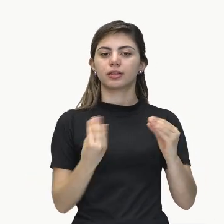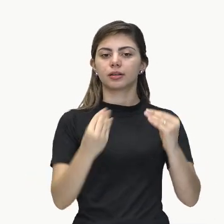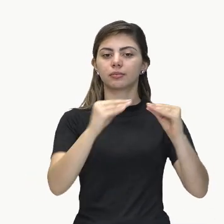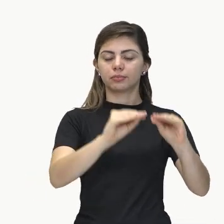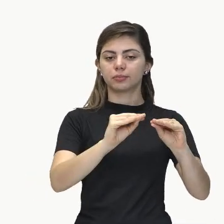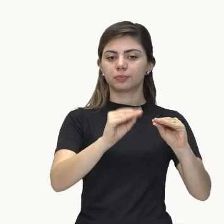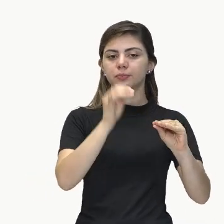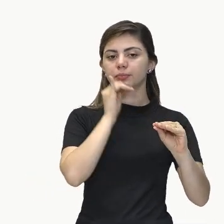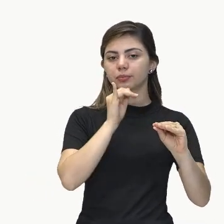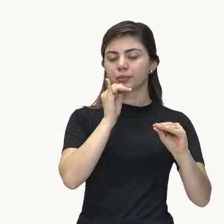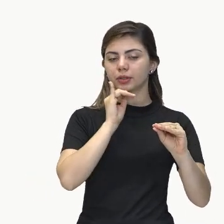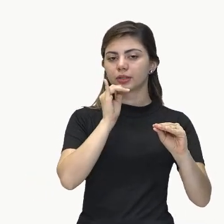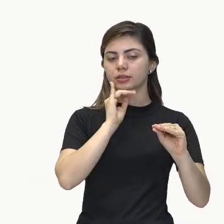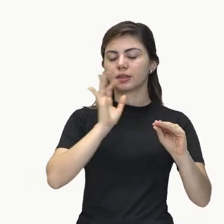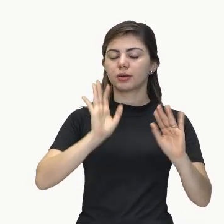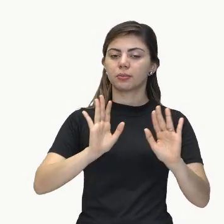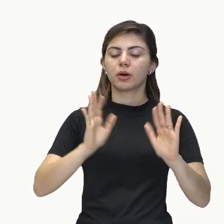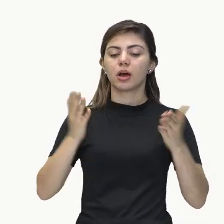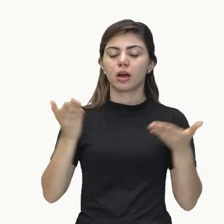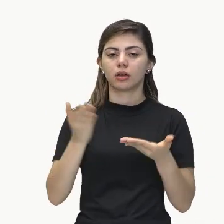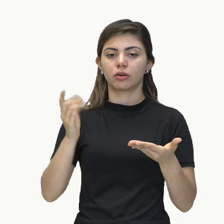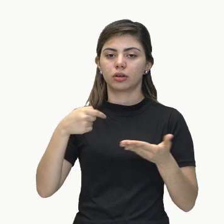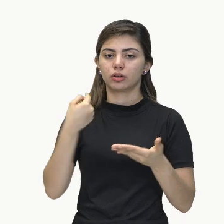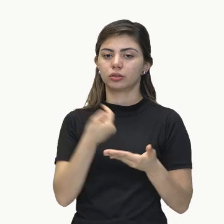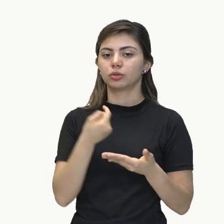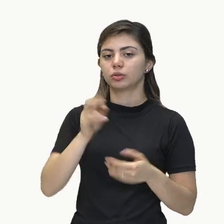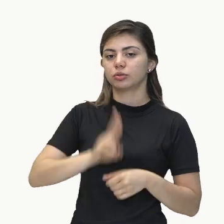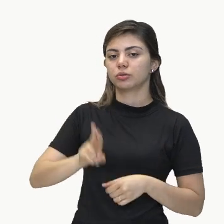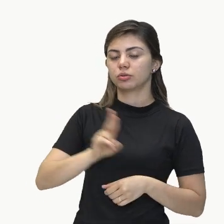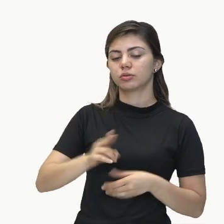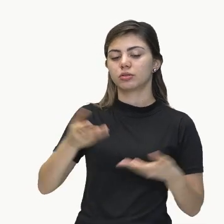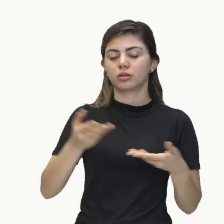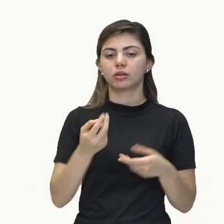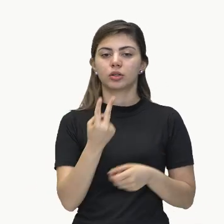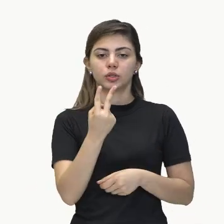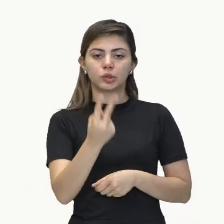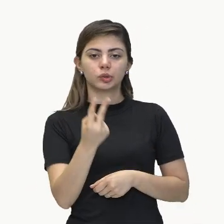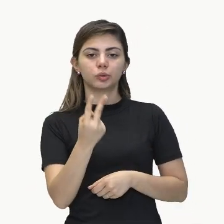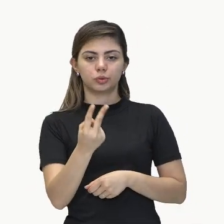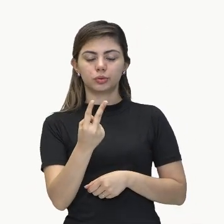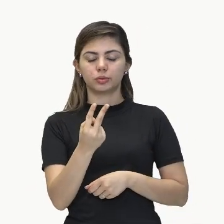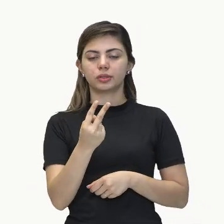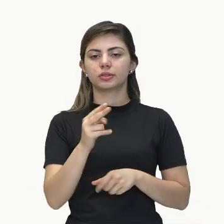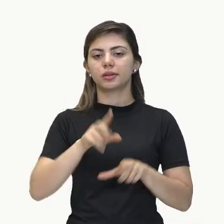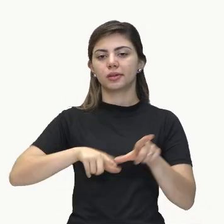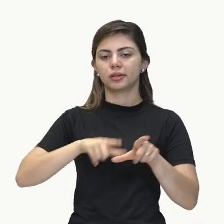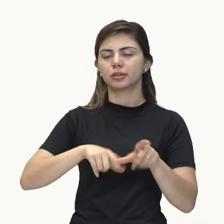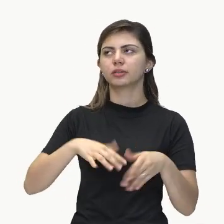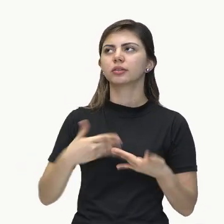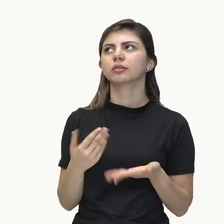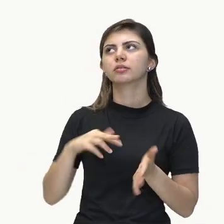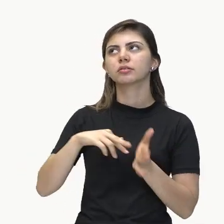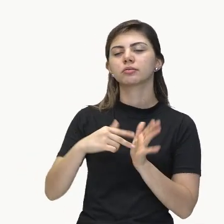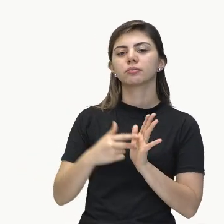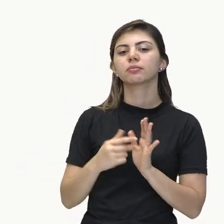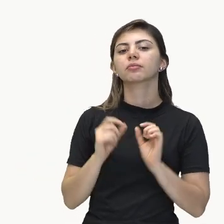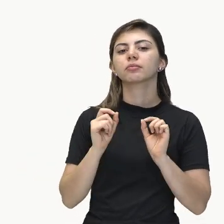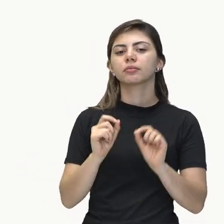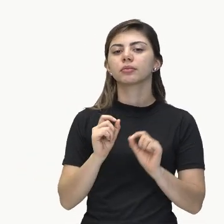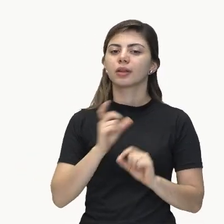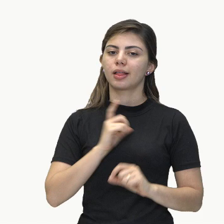nosso caso, o nosso sistema serão com duas incógnitas. Então, o que isso significa? Que vão